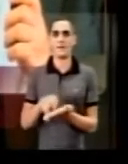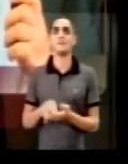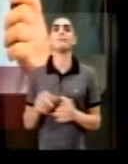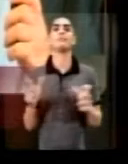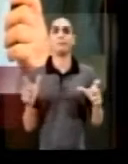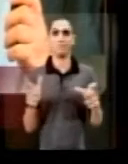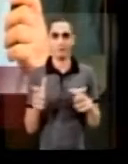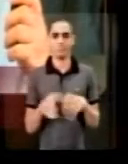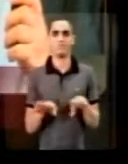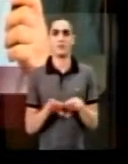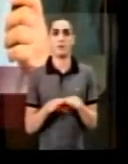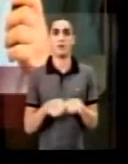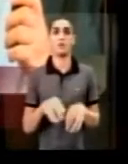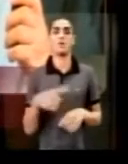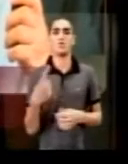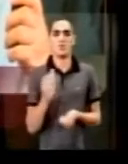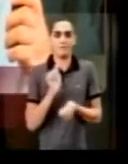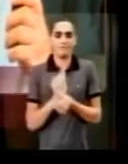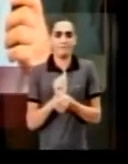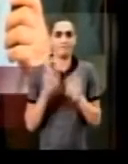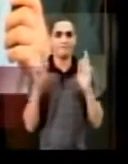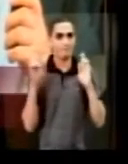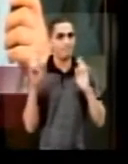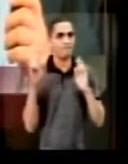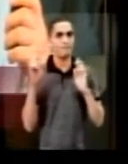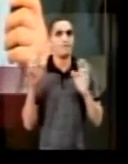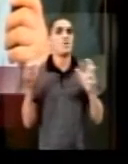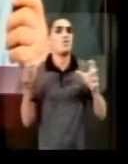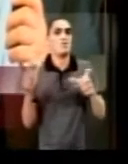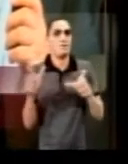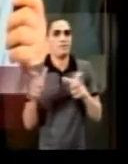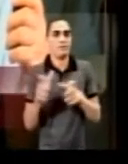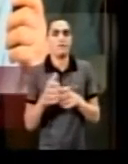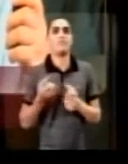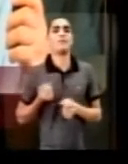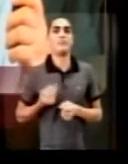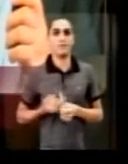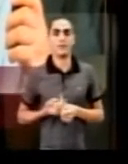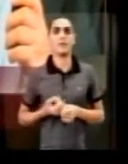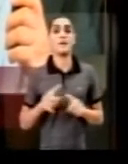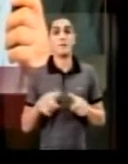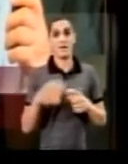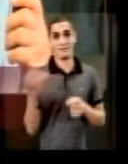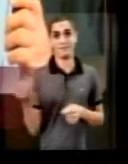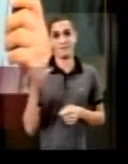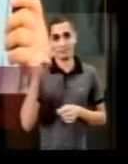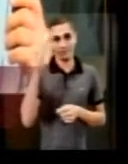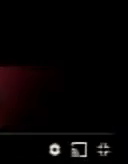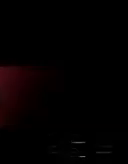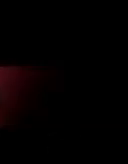É importante lembrar que enquanto houver epidemia, nós teremos óbitos.